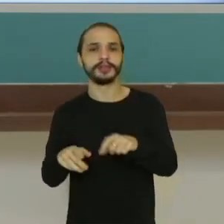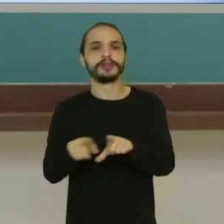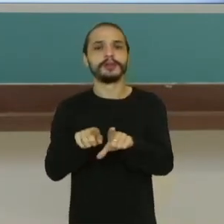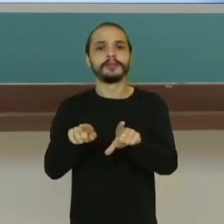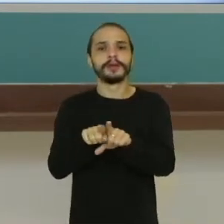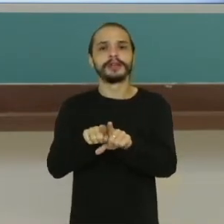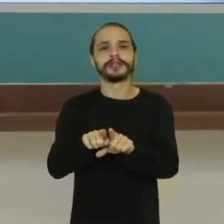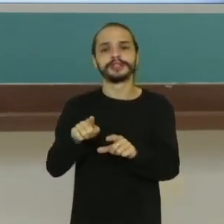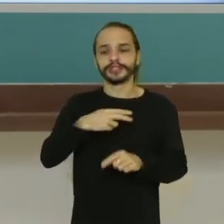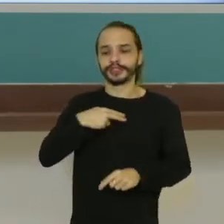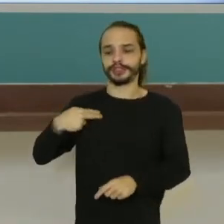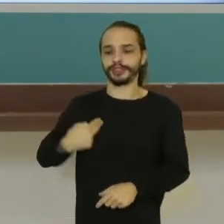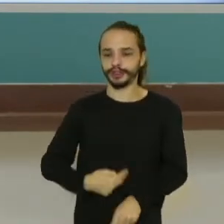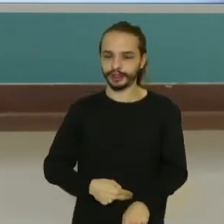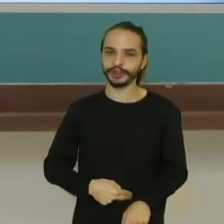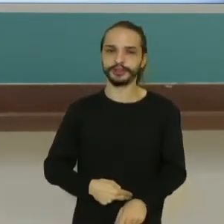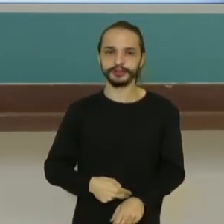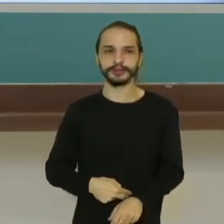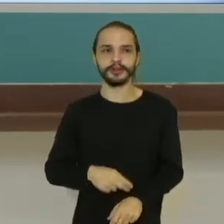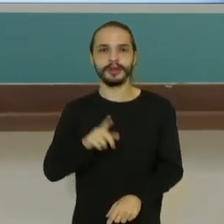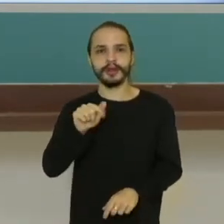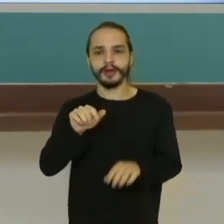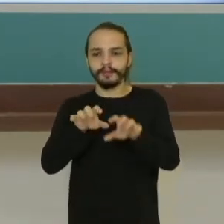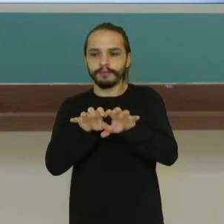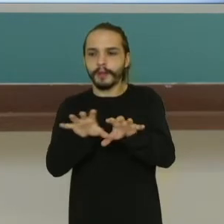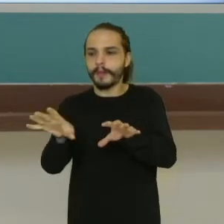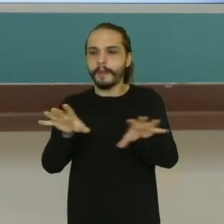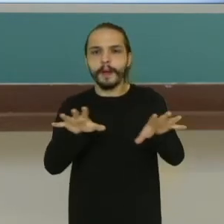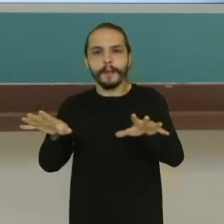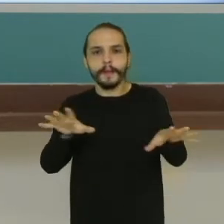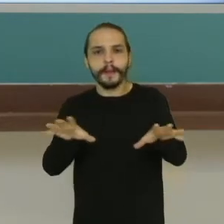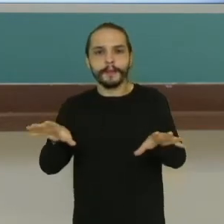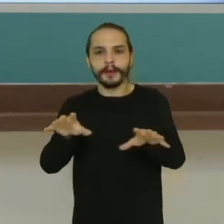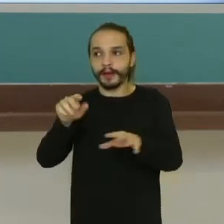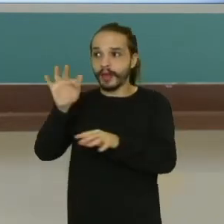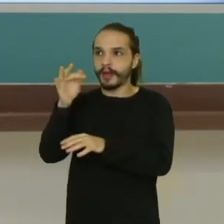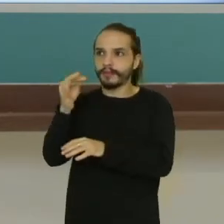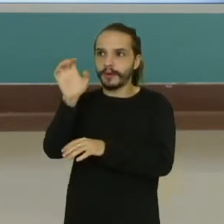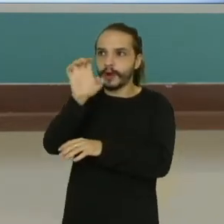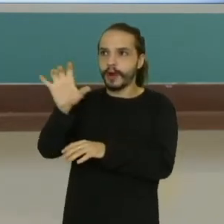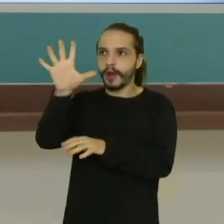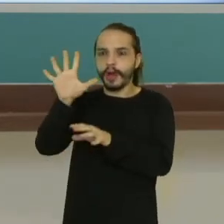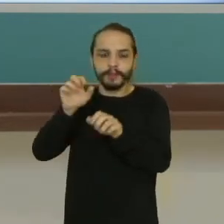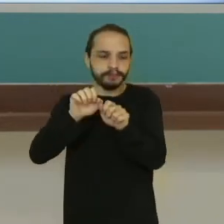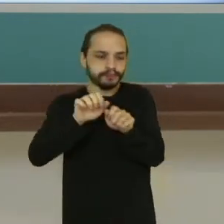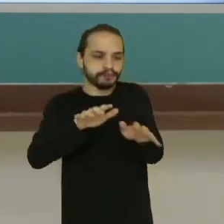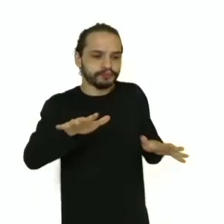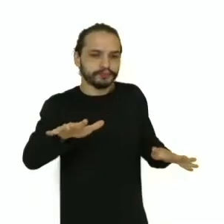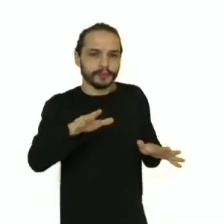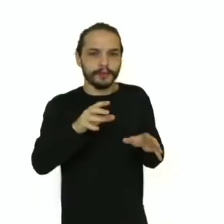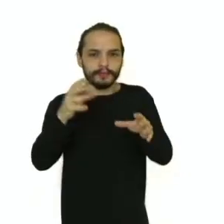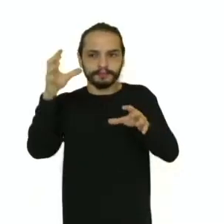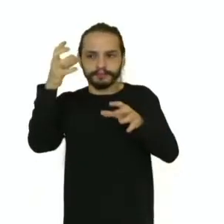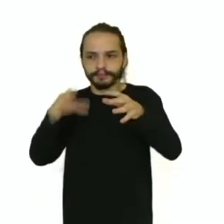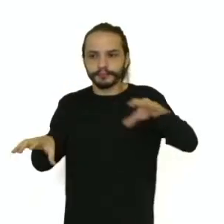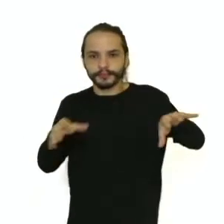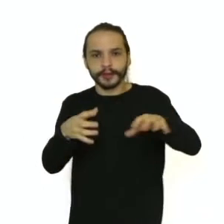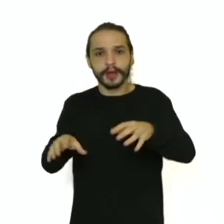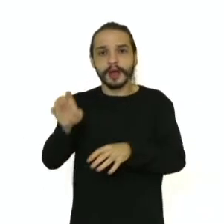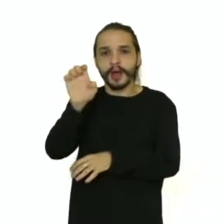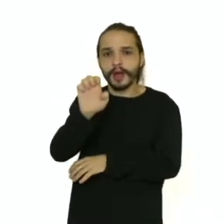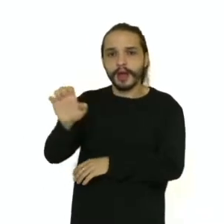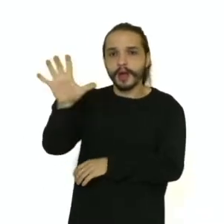ok? Então são exemplos de que começou então um processo de descentralização dessas indústrias, ok? Ficando então a Europa